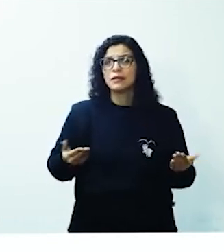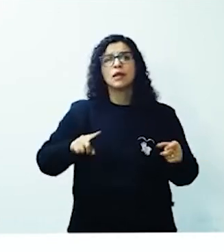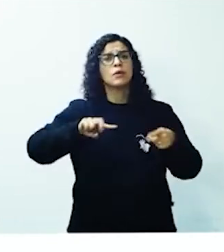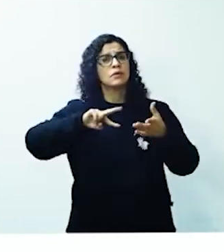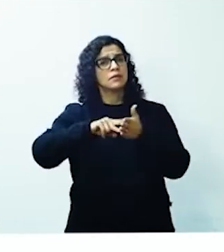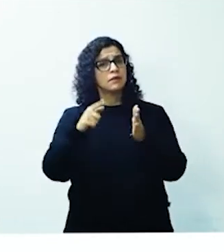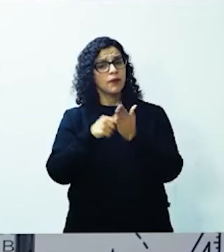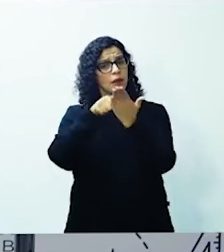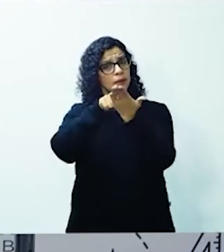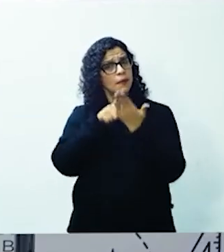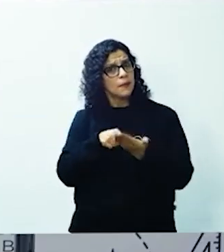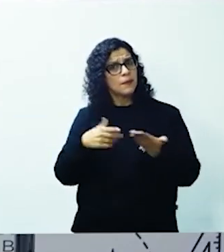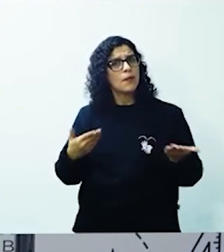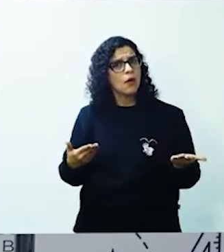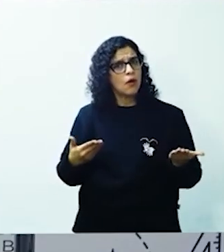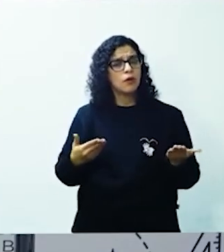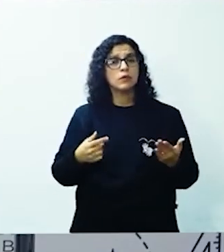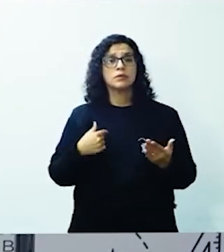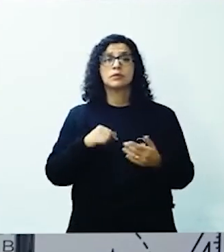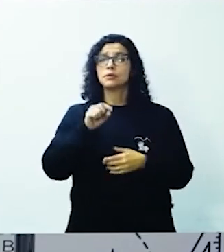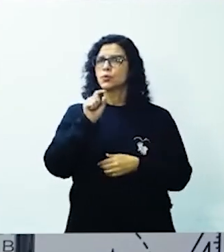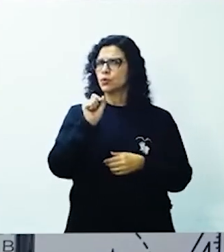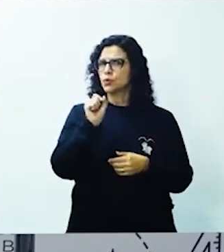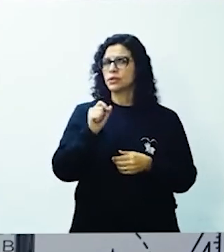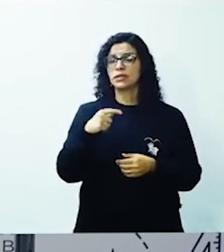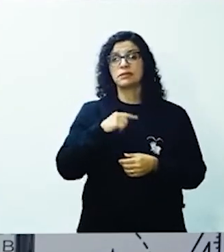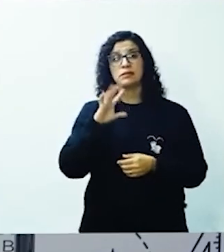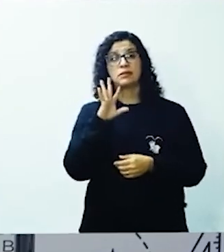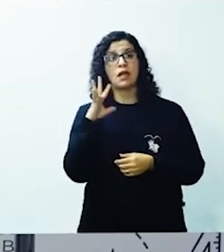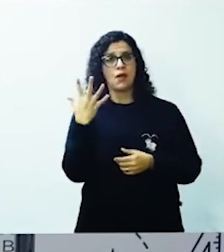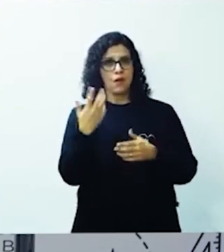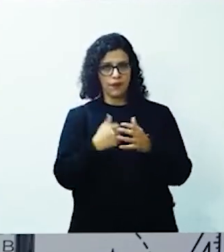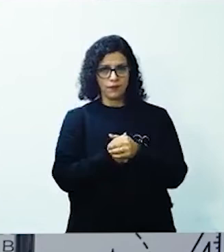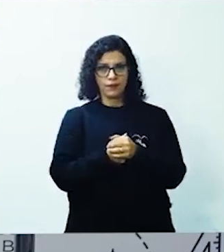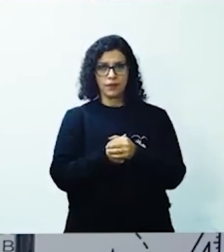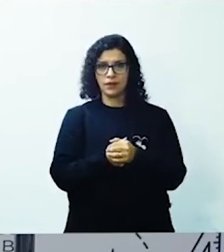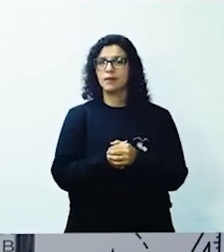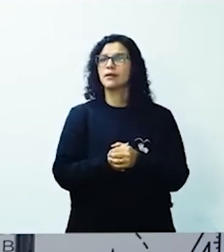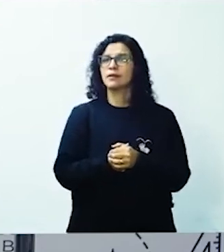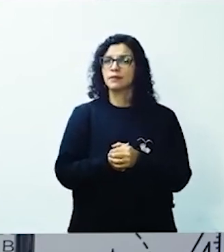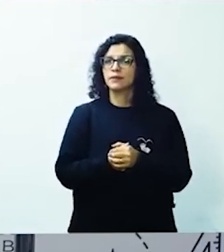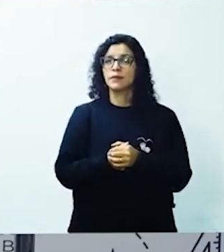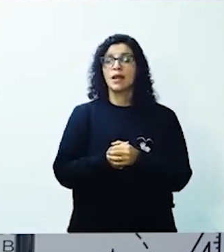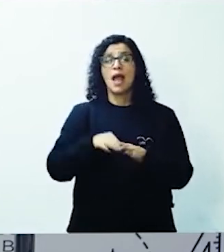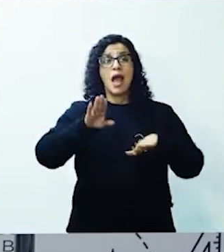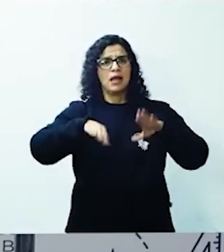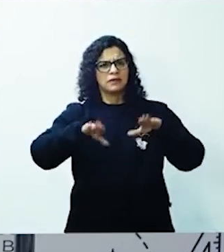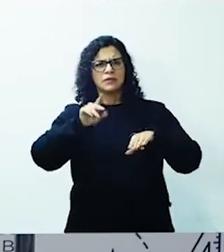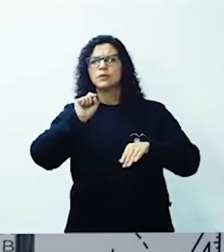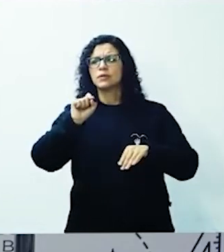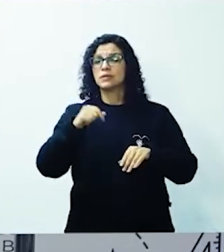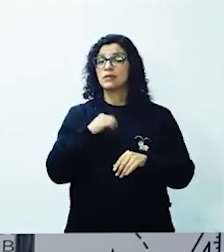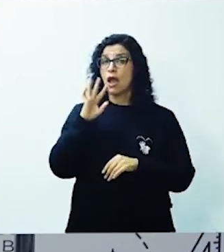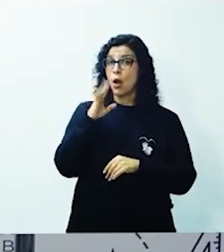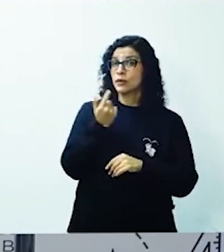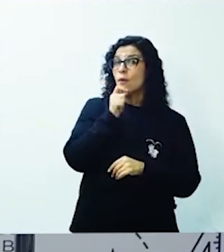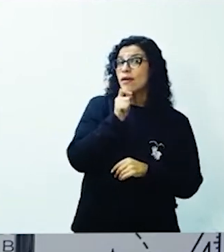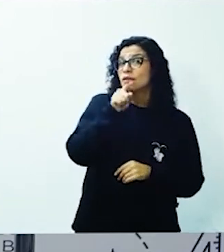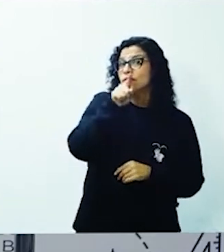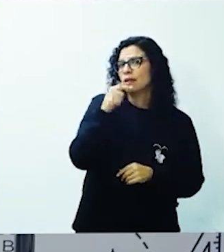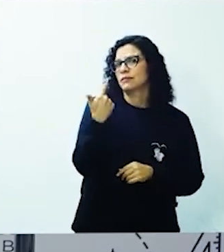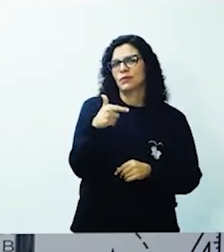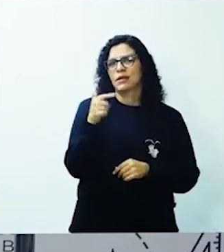ele vai nos trazer aquilo que acontece muito, ou se não aconteceu com